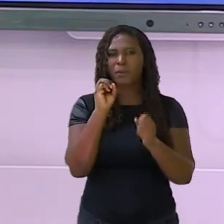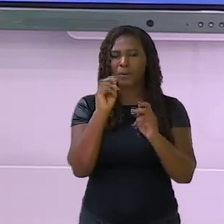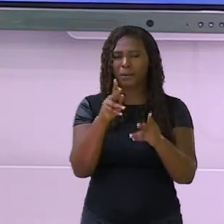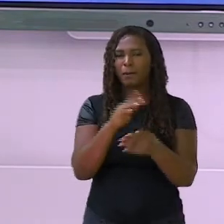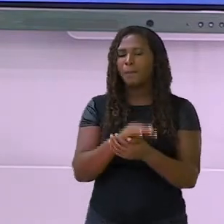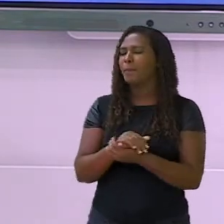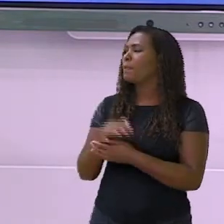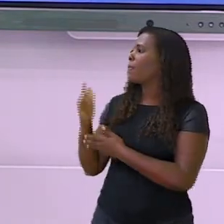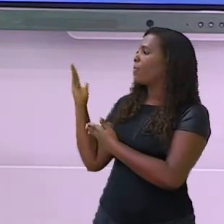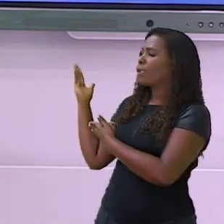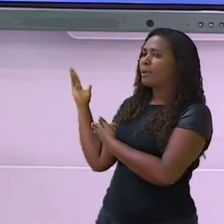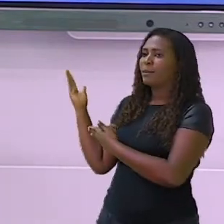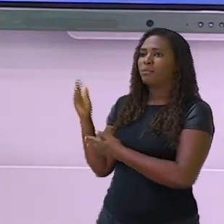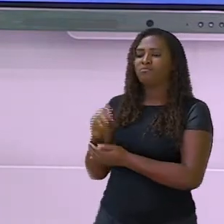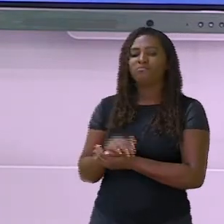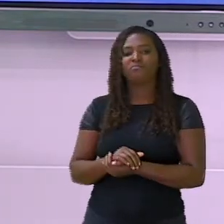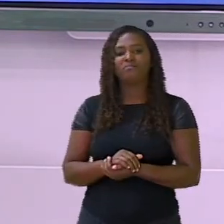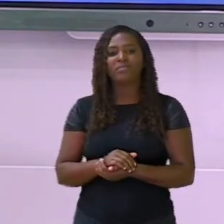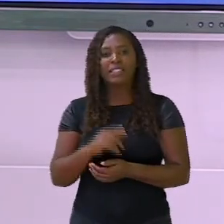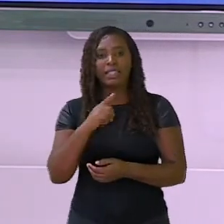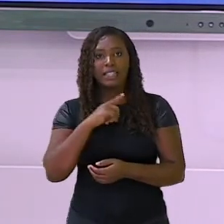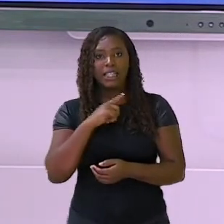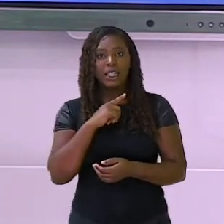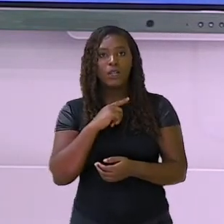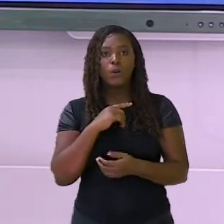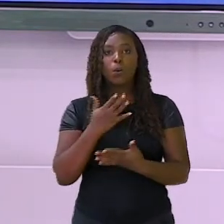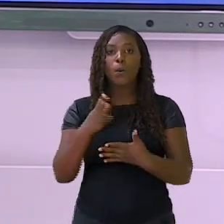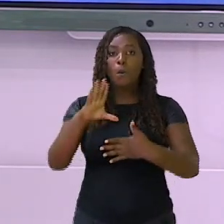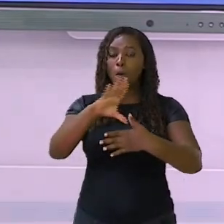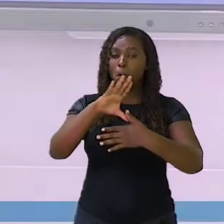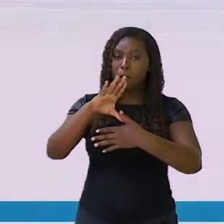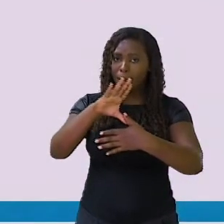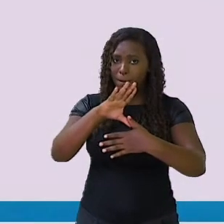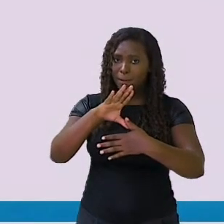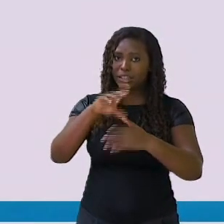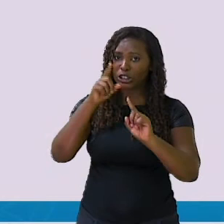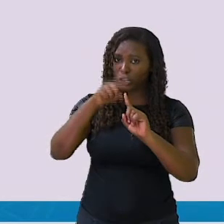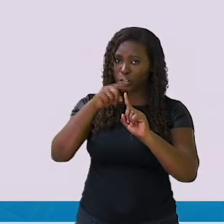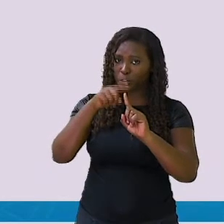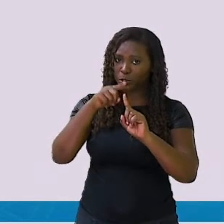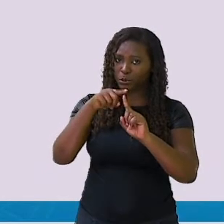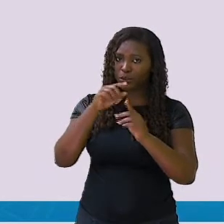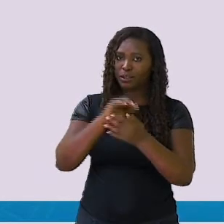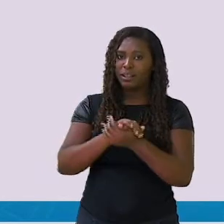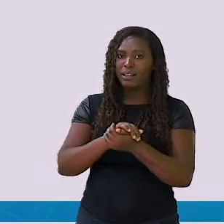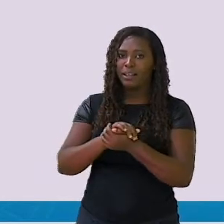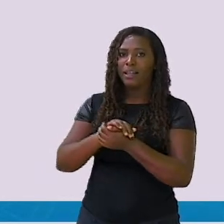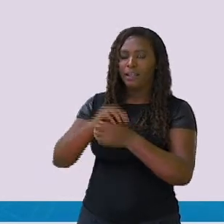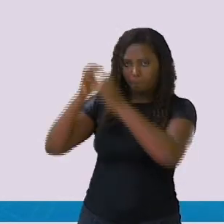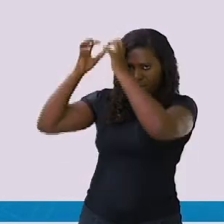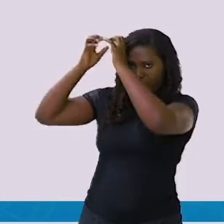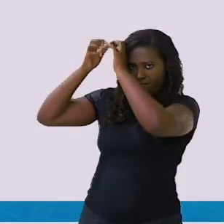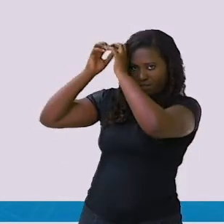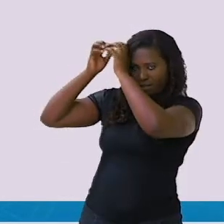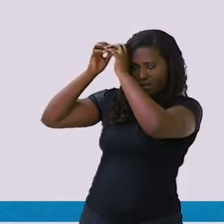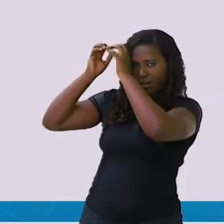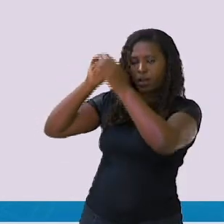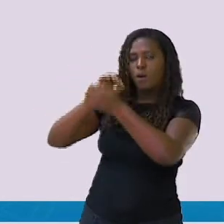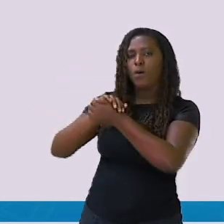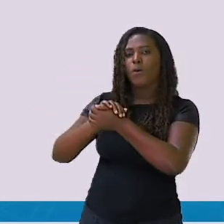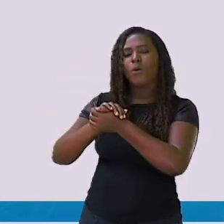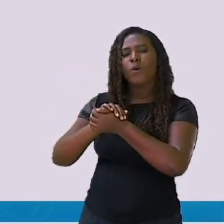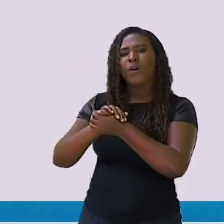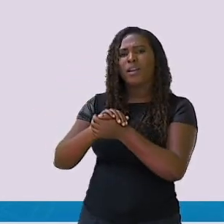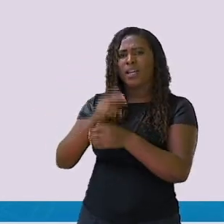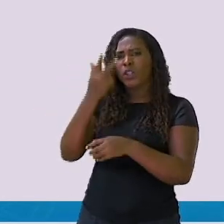tem o mapa mental tradicional. O que é o mapa mental tradicional? É aquele que foi criado, né, com